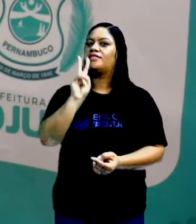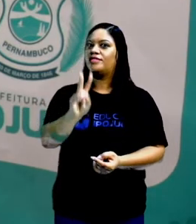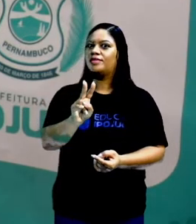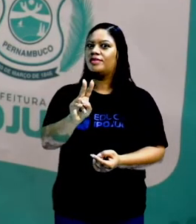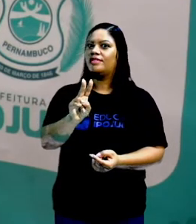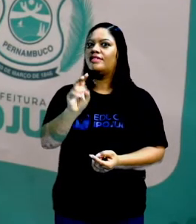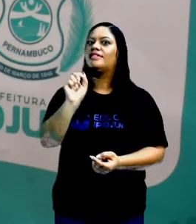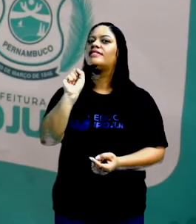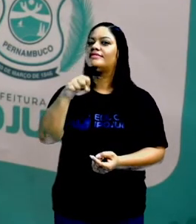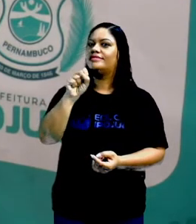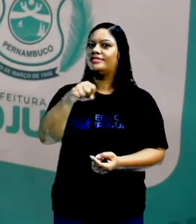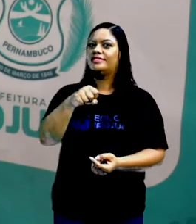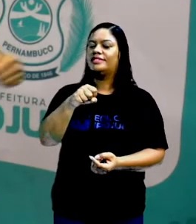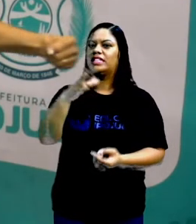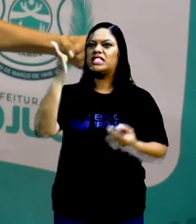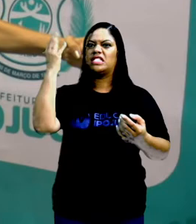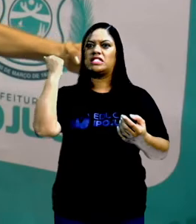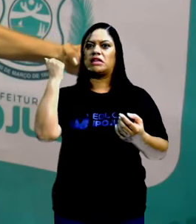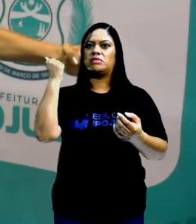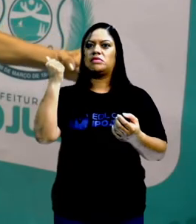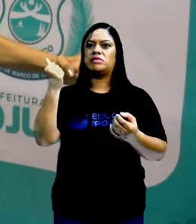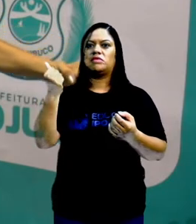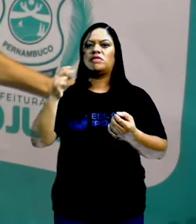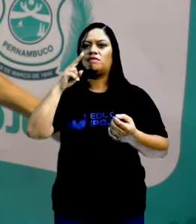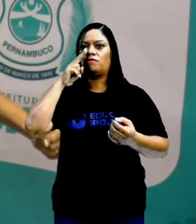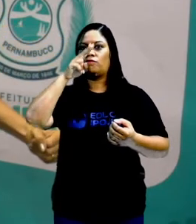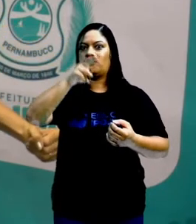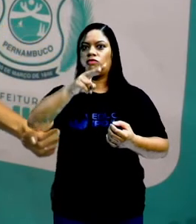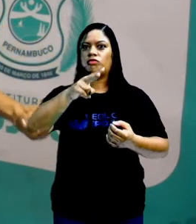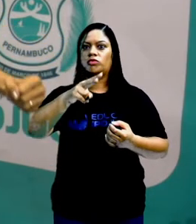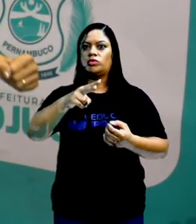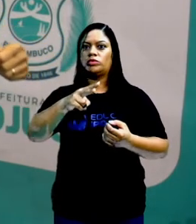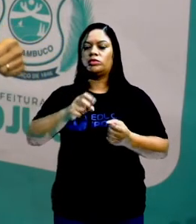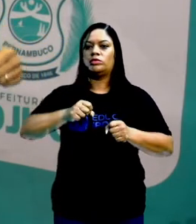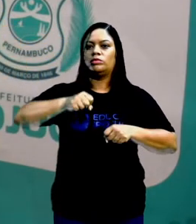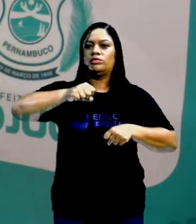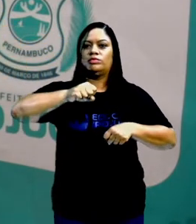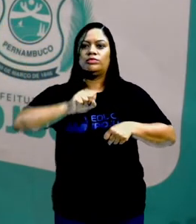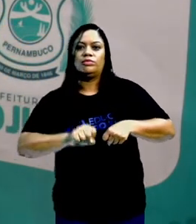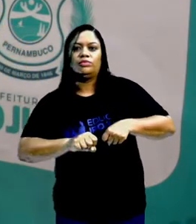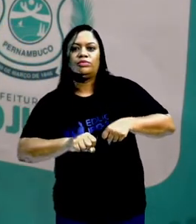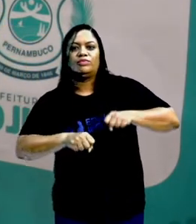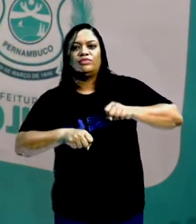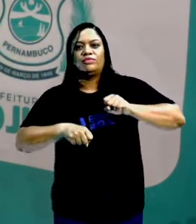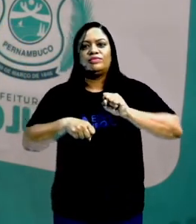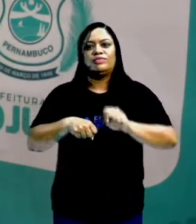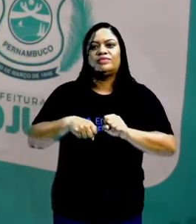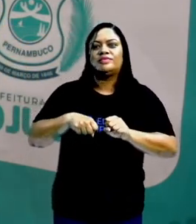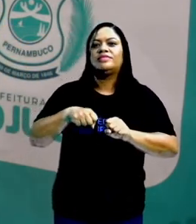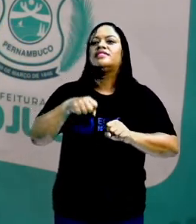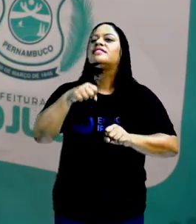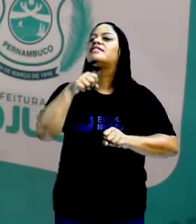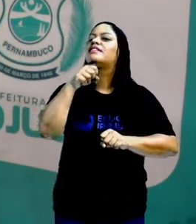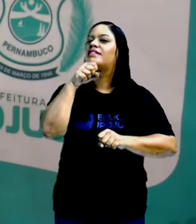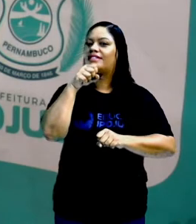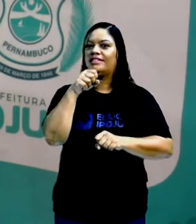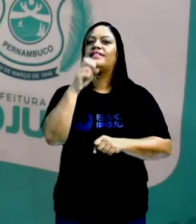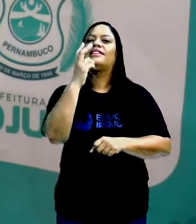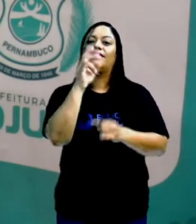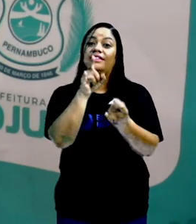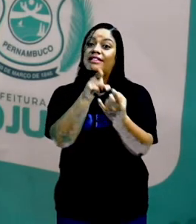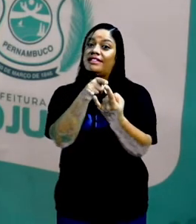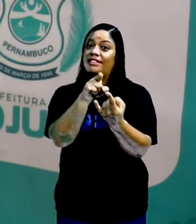Sim? Ótimo, sabe que ele é bem forte e anda bem devagarinho? É um hipopótamo. Então